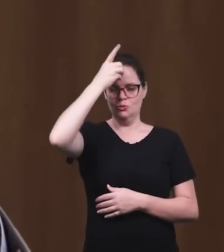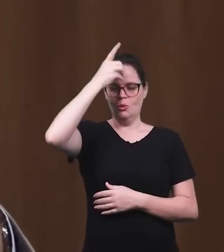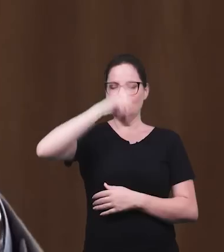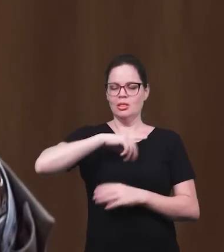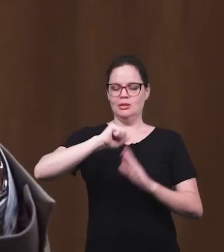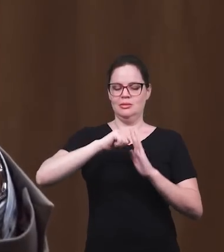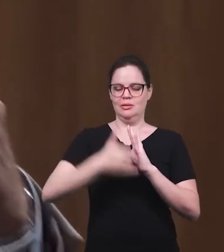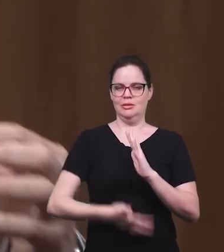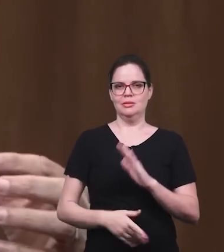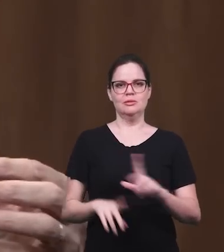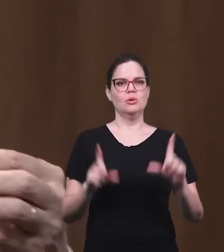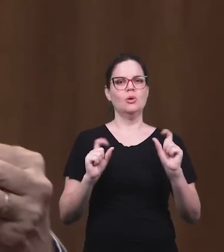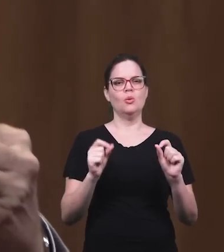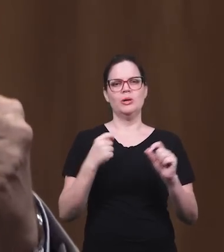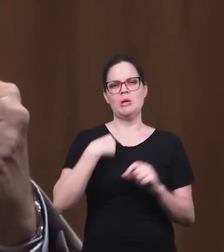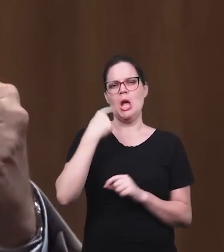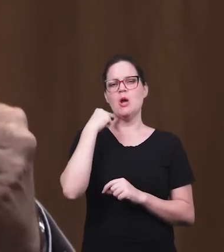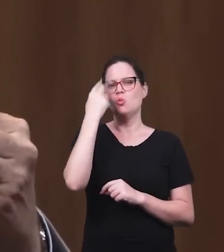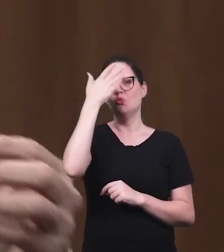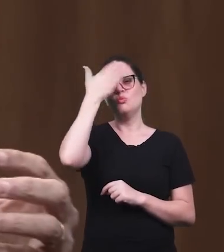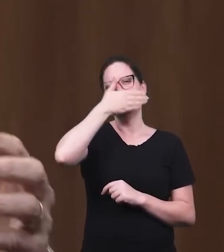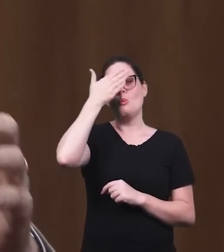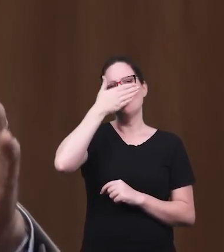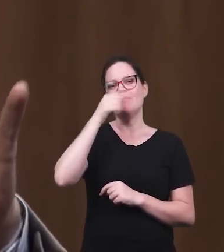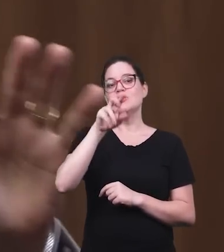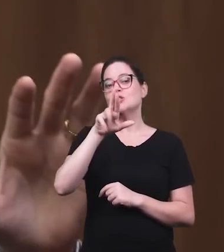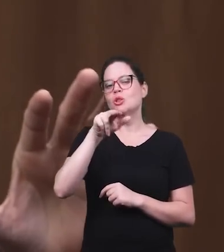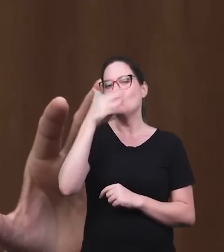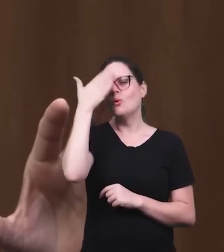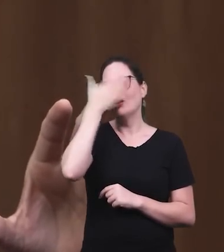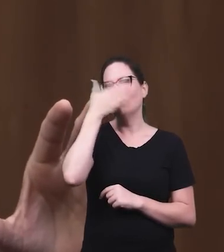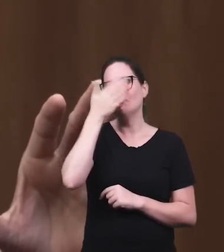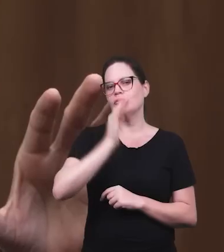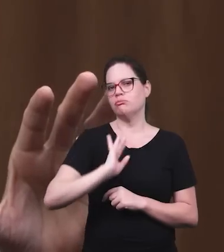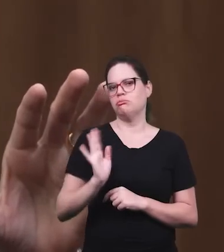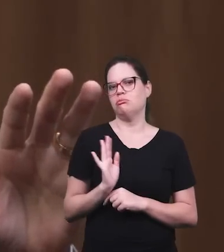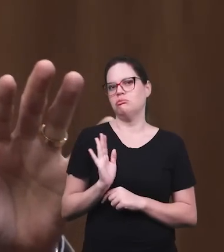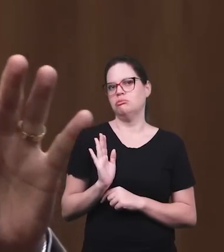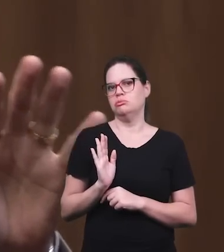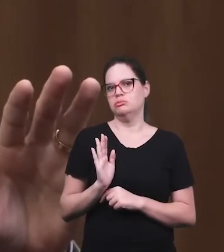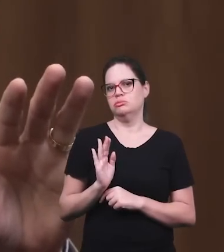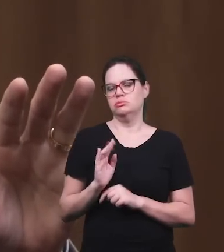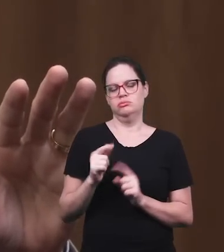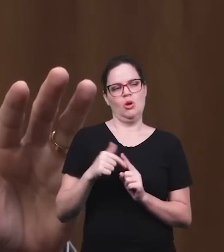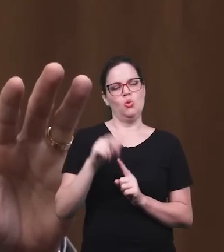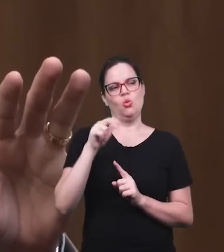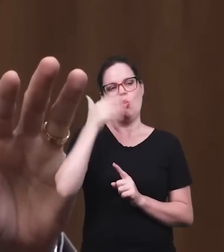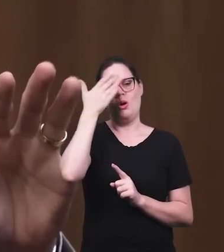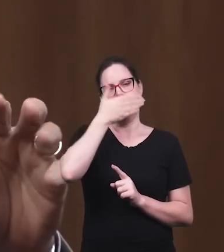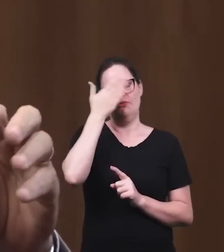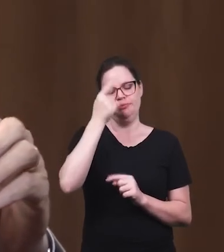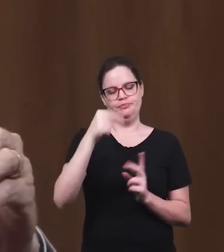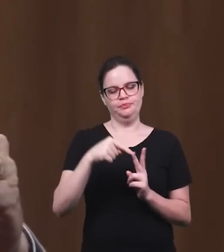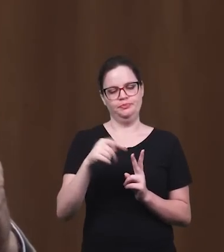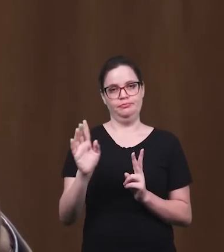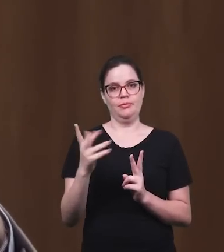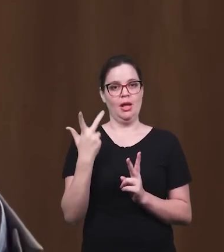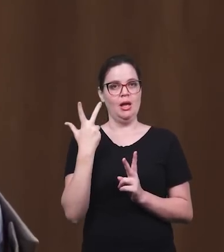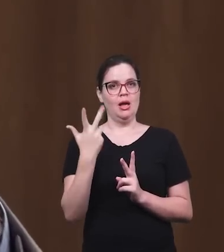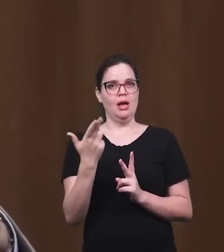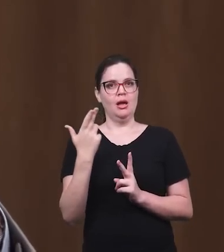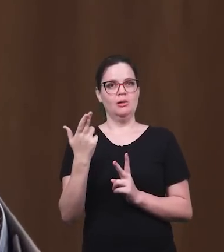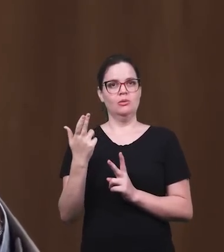vamos pegar essa melhor definição. O que o olho não viu, você não viu. Você não viu aquilo.